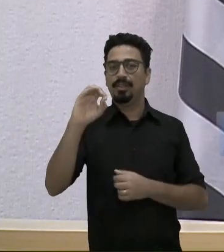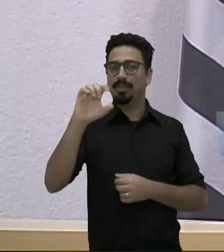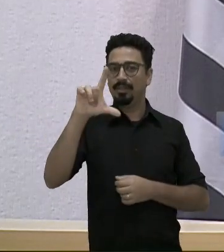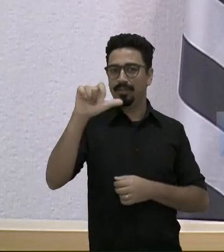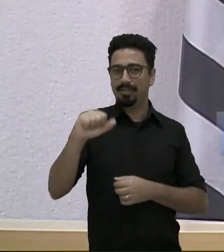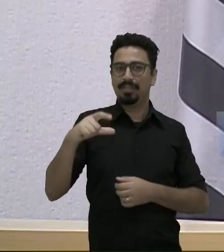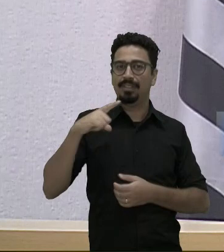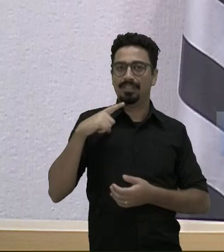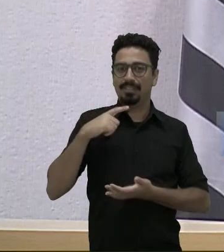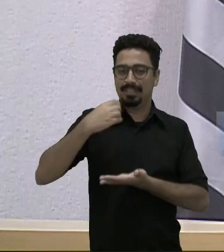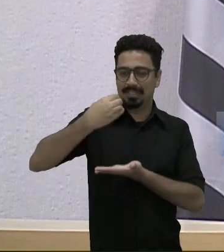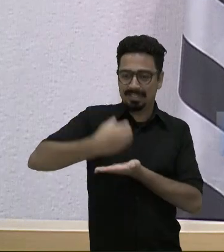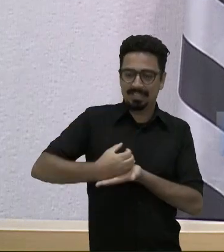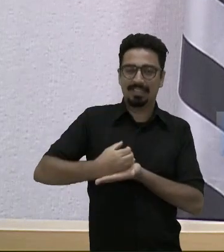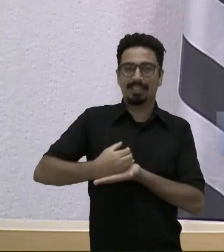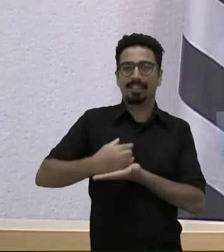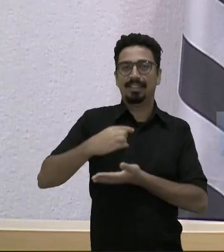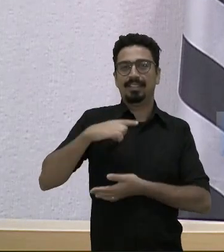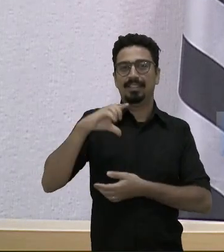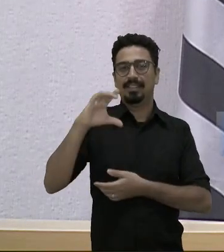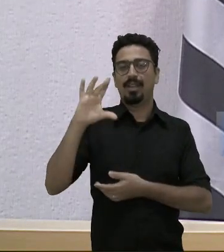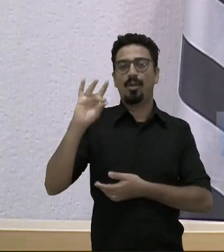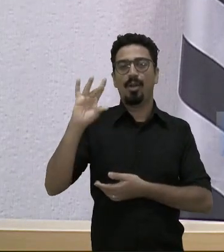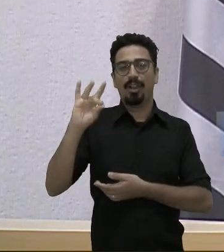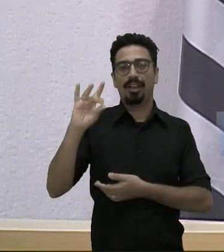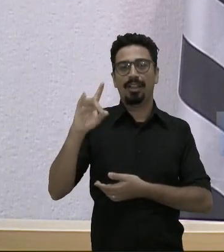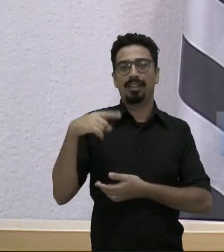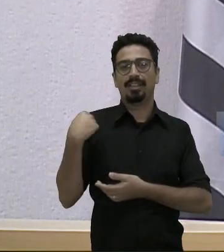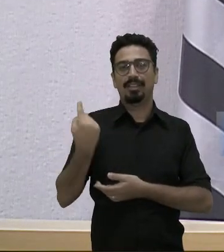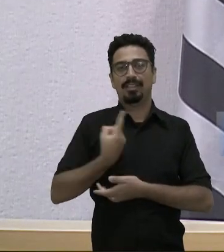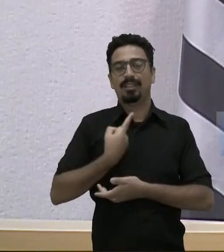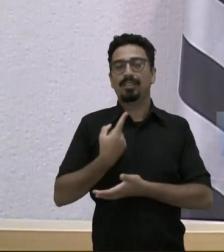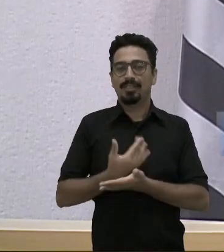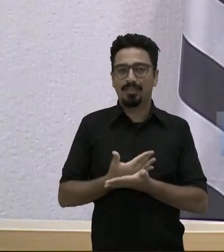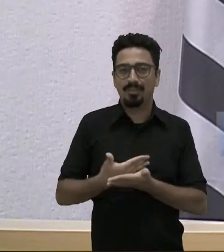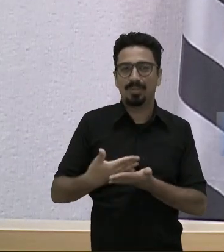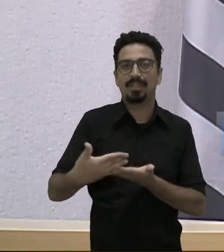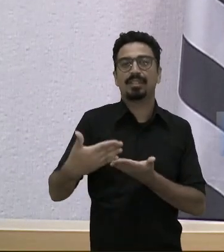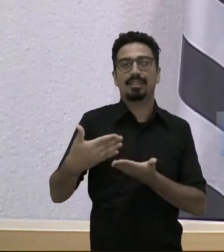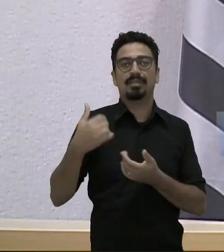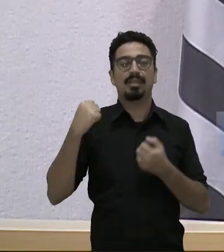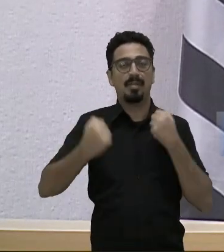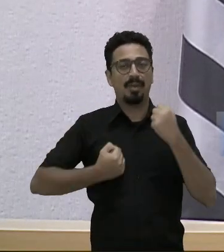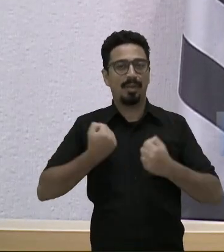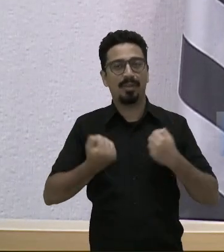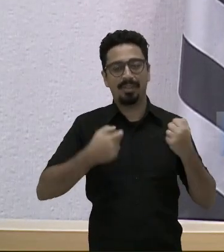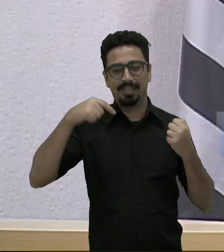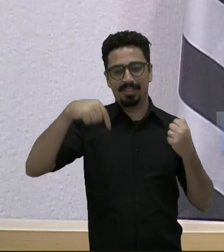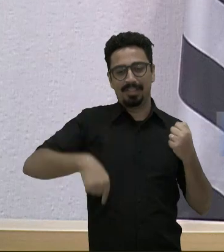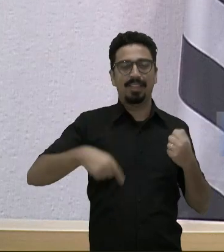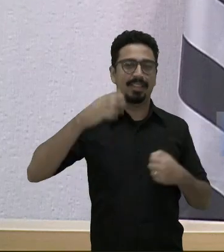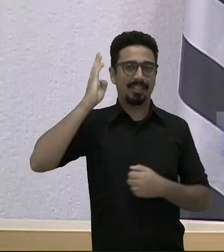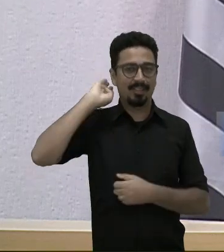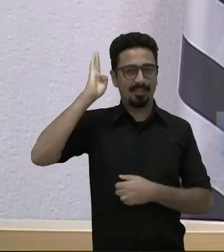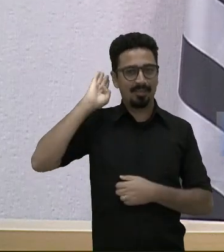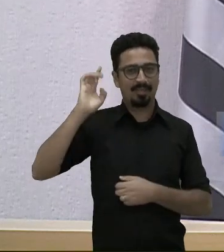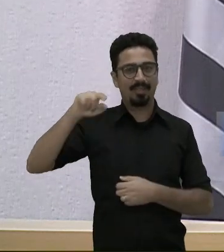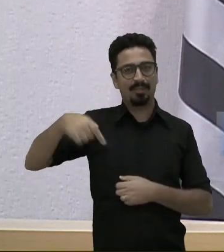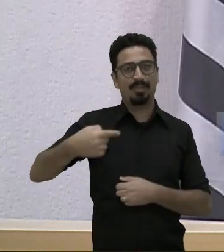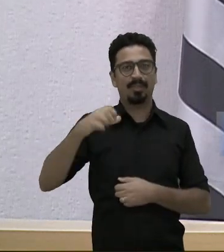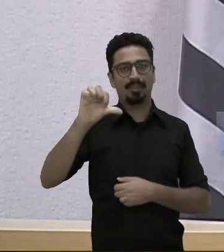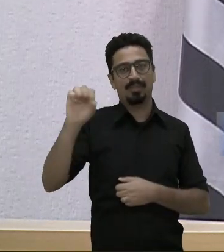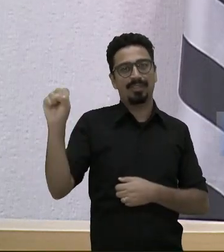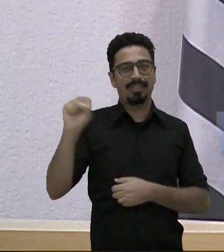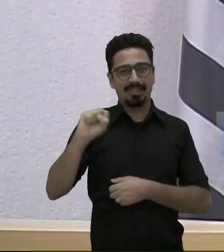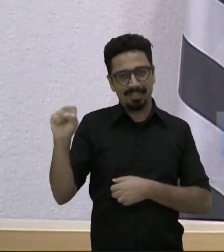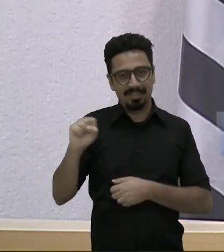na bandeja, está muito bem colada, e nós abrimos a primeira corrida dos garçons aqui na cidade de Taubaté. 88, né? O cabelo